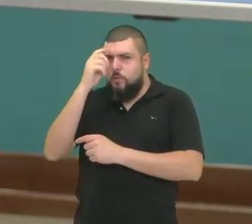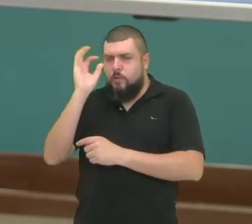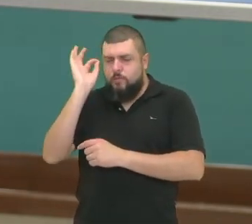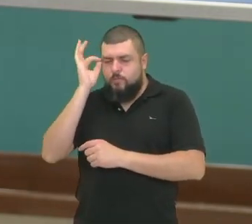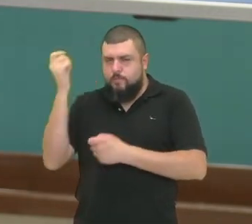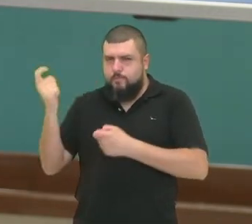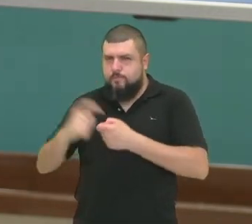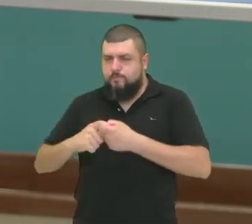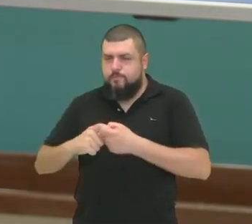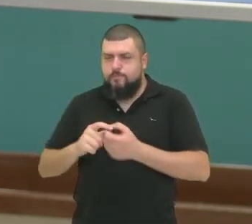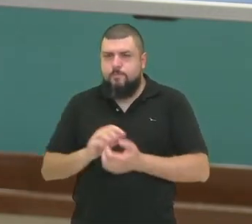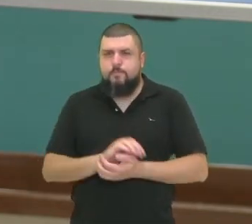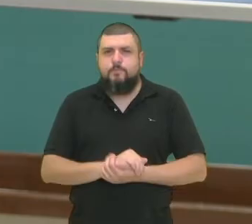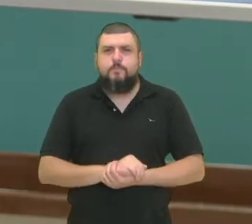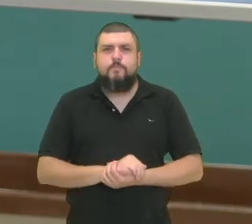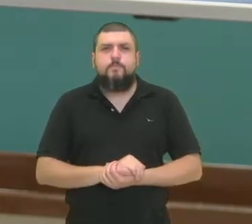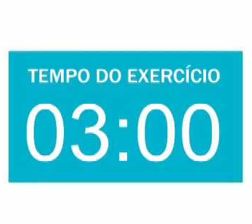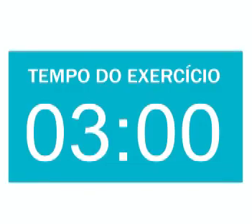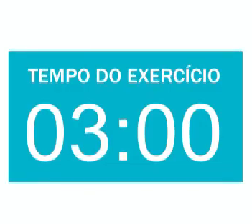para vocês responderem. Vamos lá?